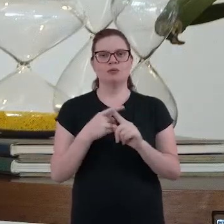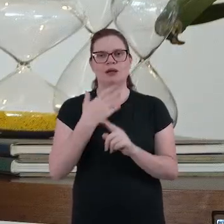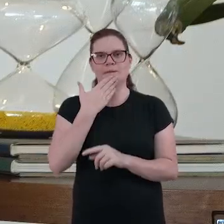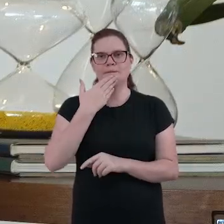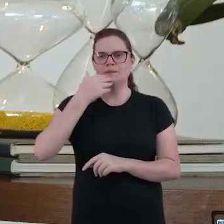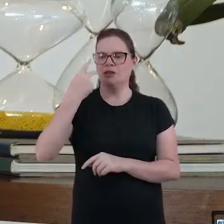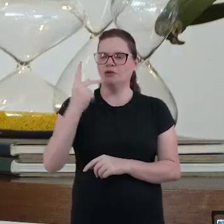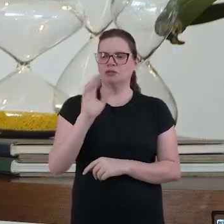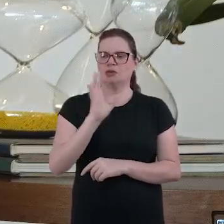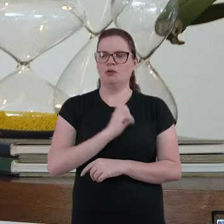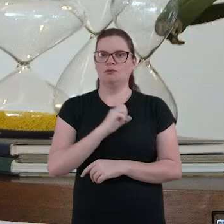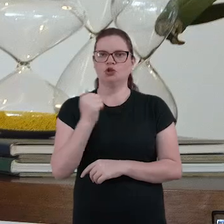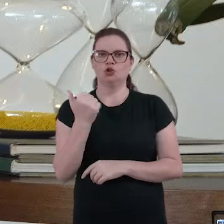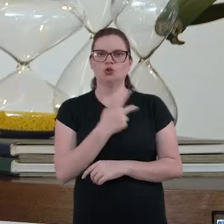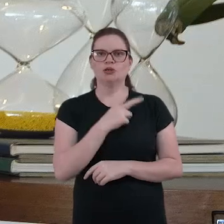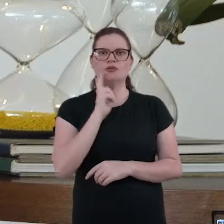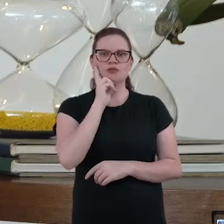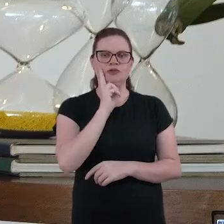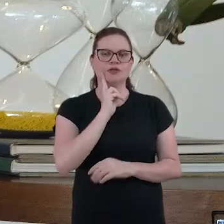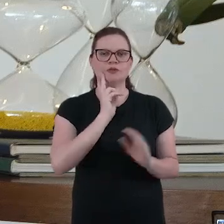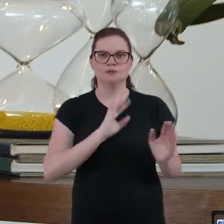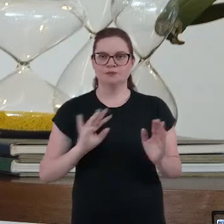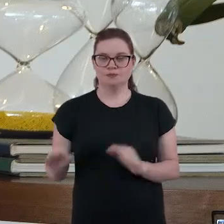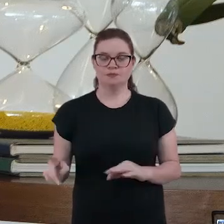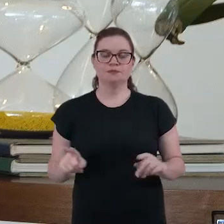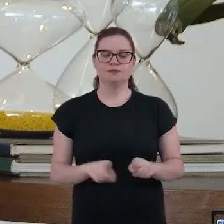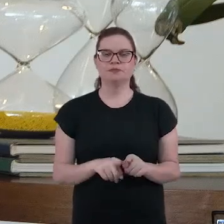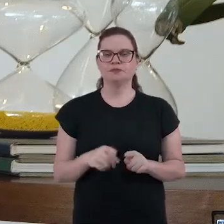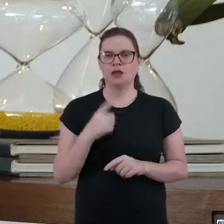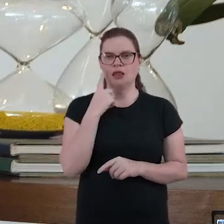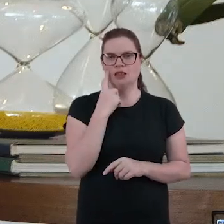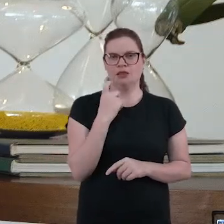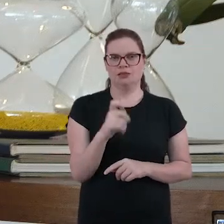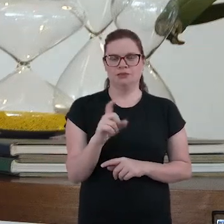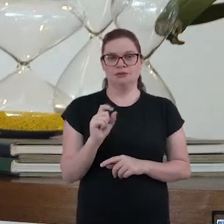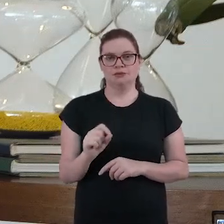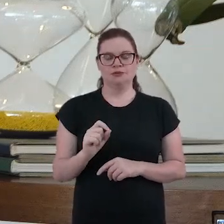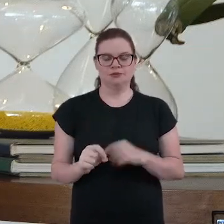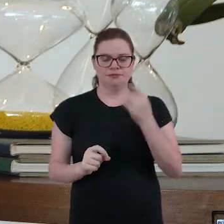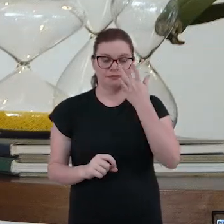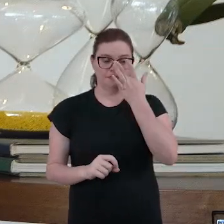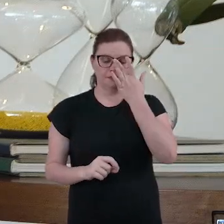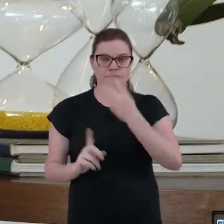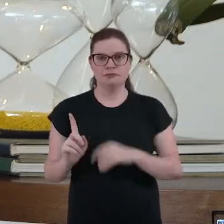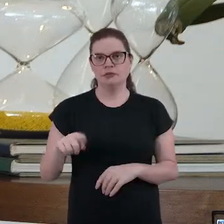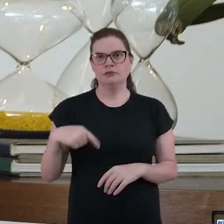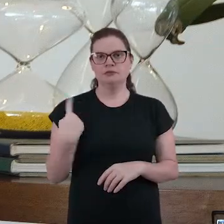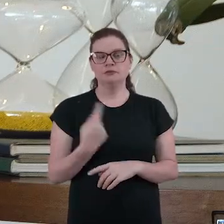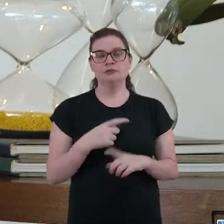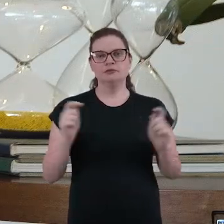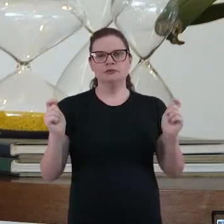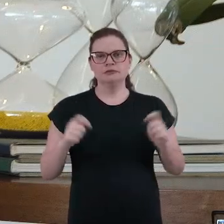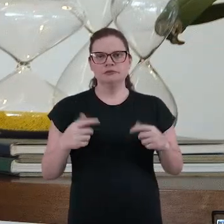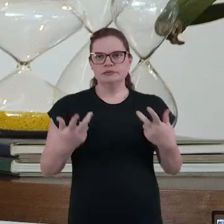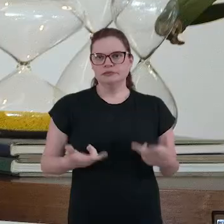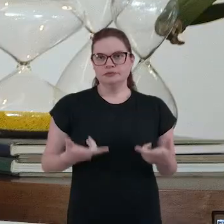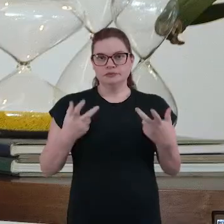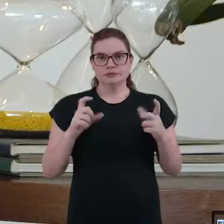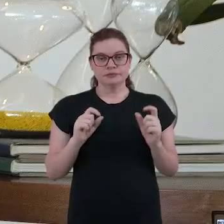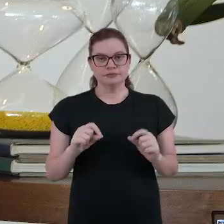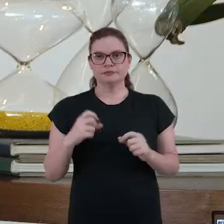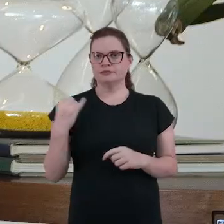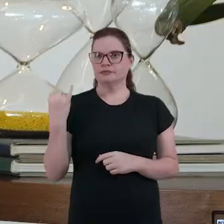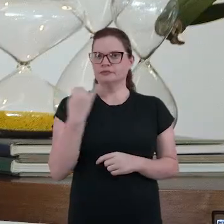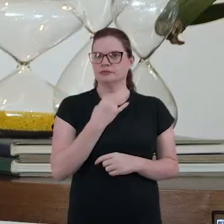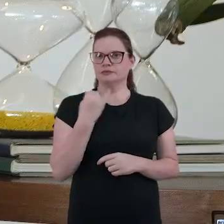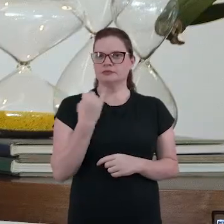é o seu amor do que o vinho. E uma coisa interessante aqui que nós podemos ver é que